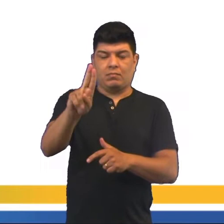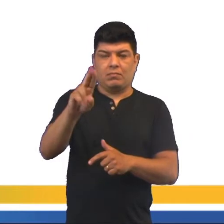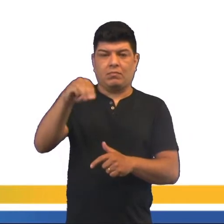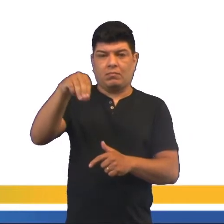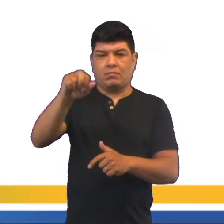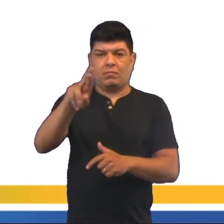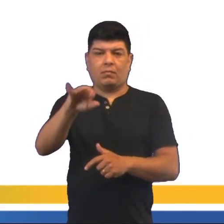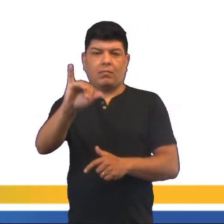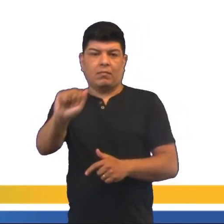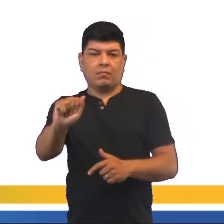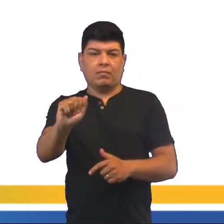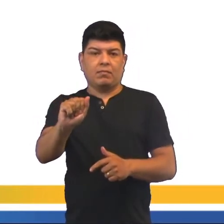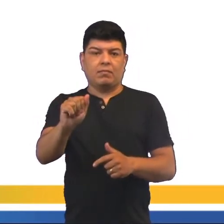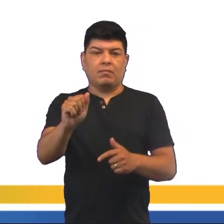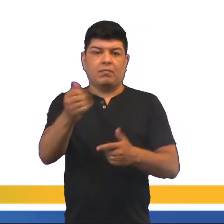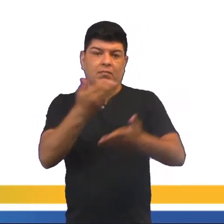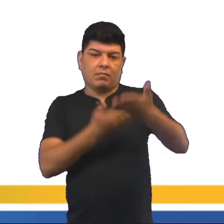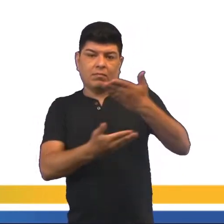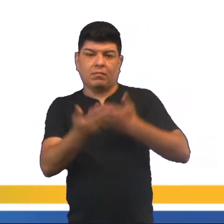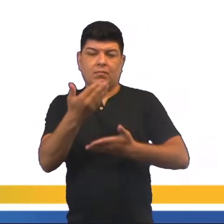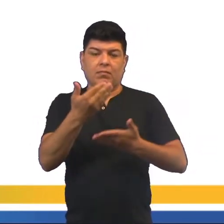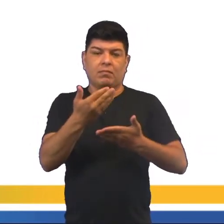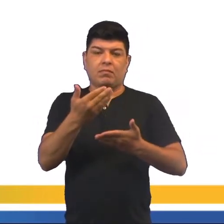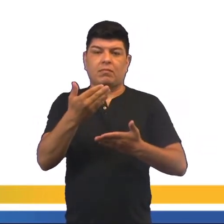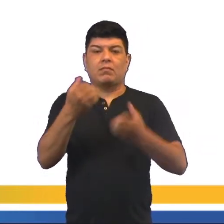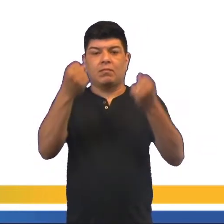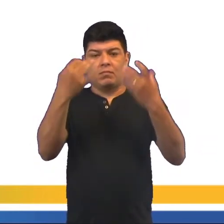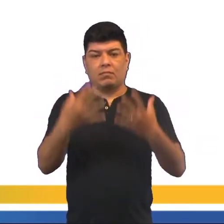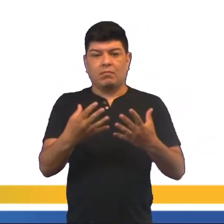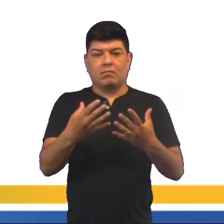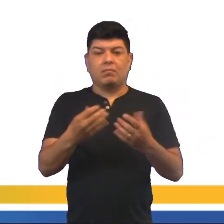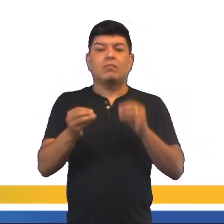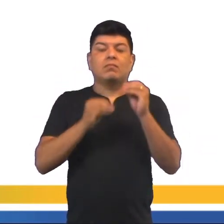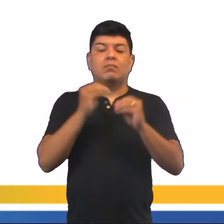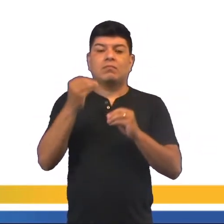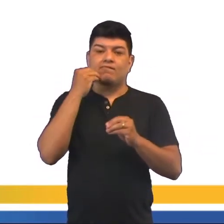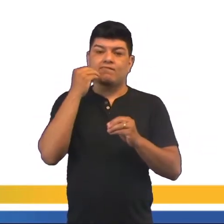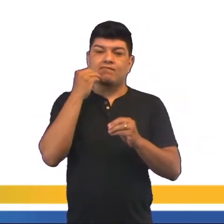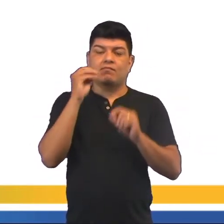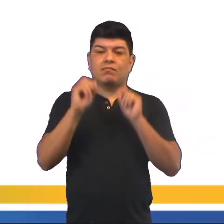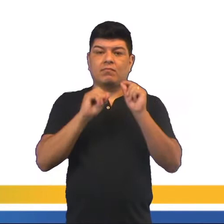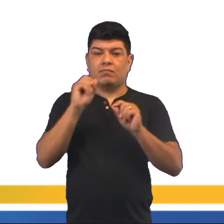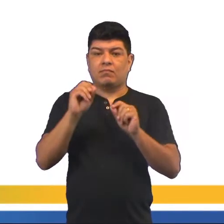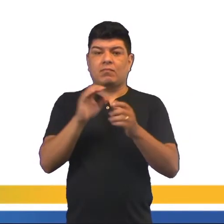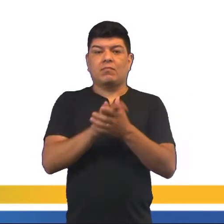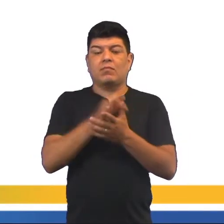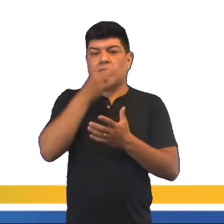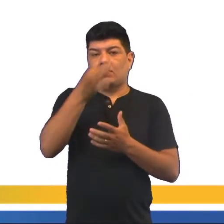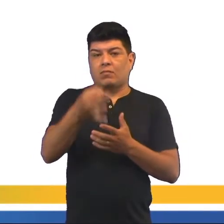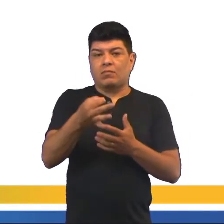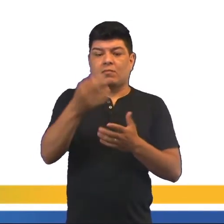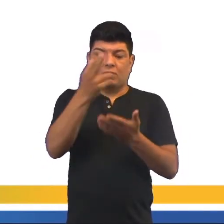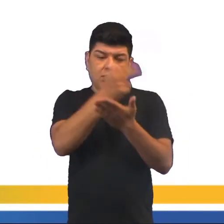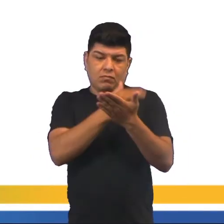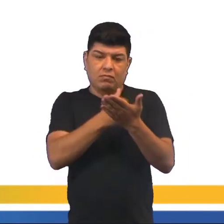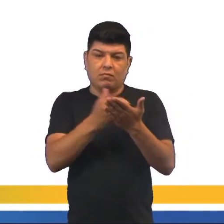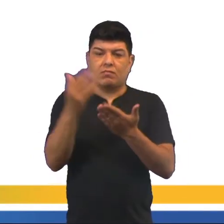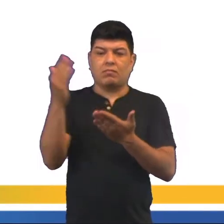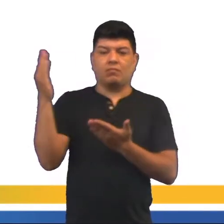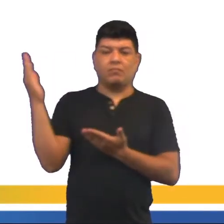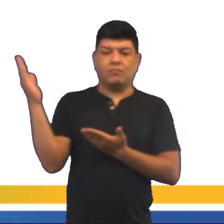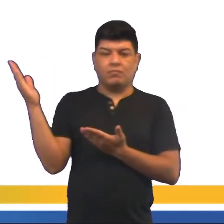informações passadas pelo professor para arriscar um palpite. Eles representaram através de desenho. Veja